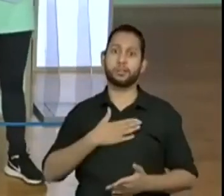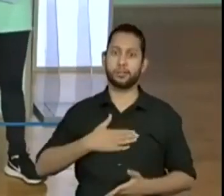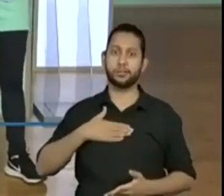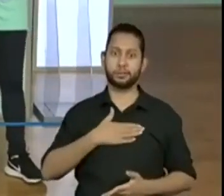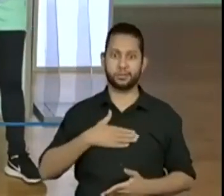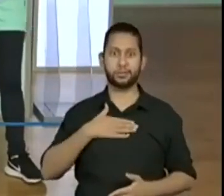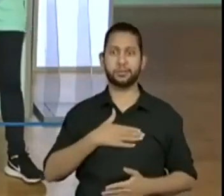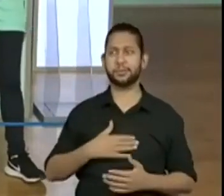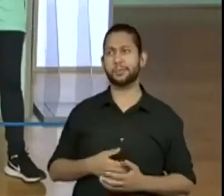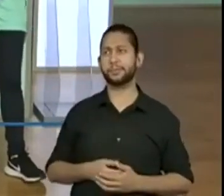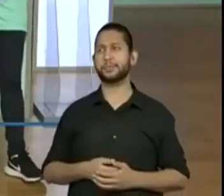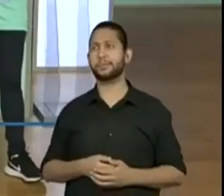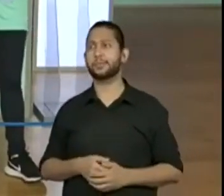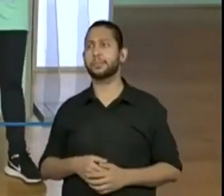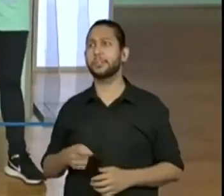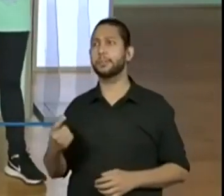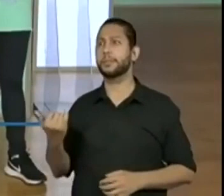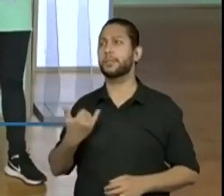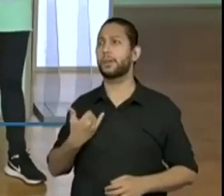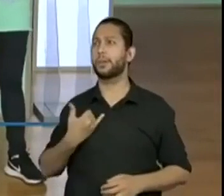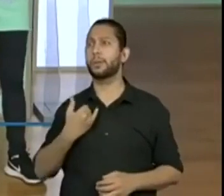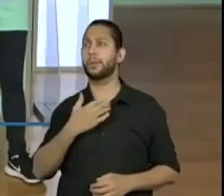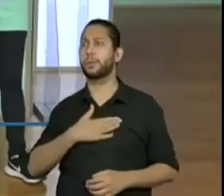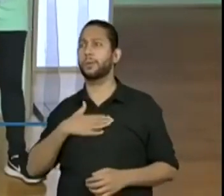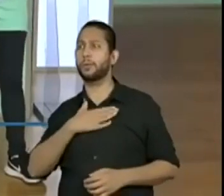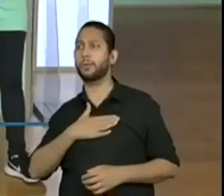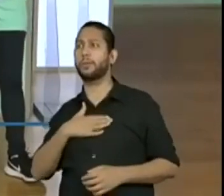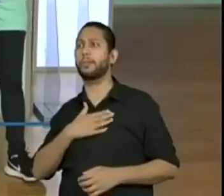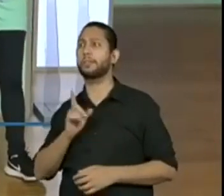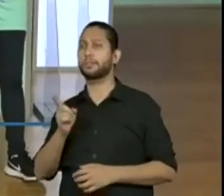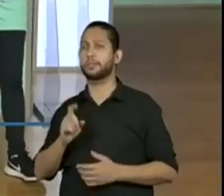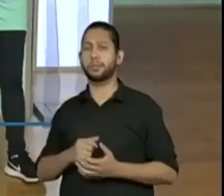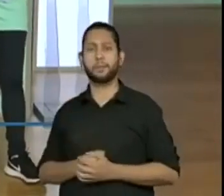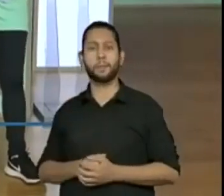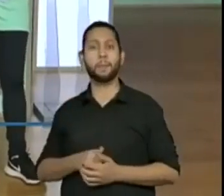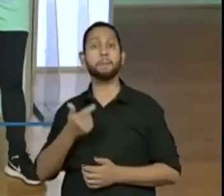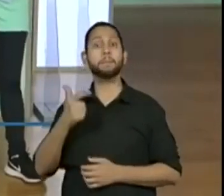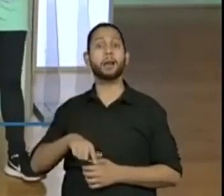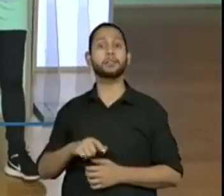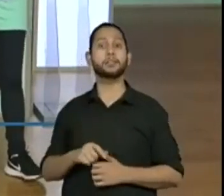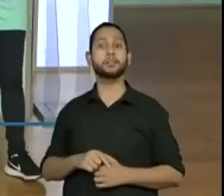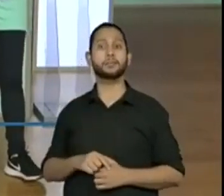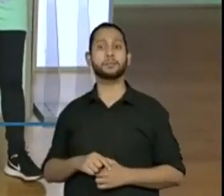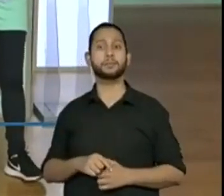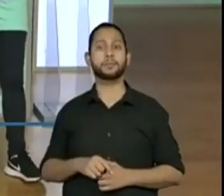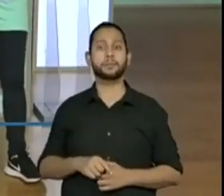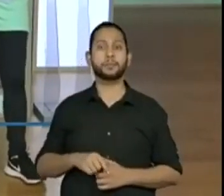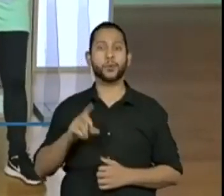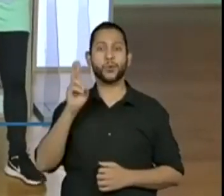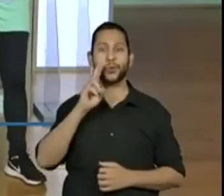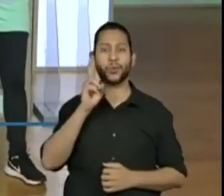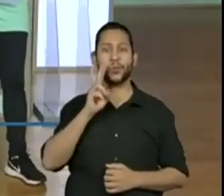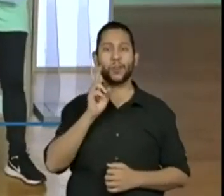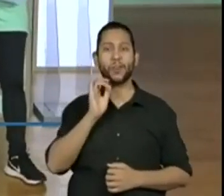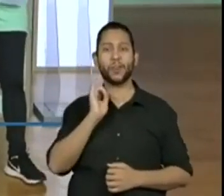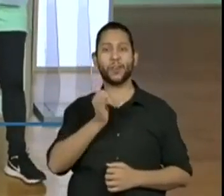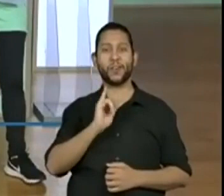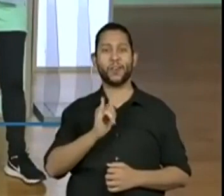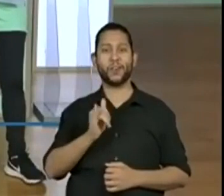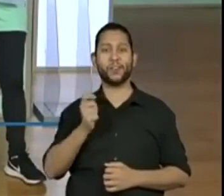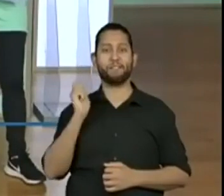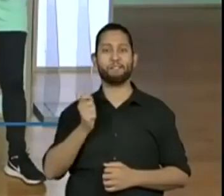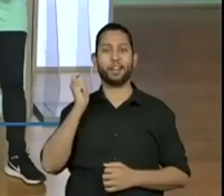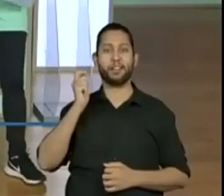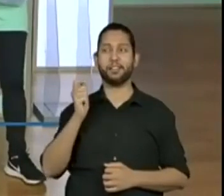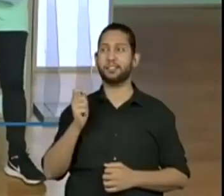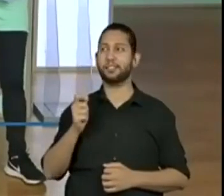dos contos. Ó, o Luiz Felipe falou que gosta. Quem mais gosta de contos? Continuam mandando